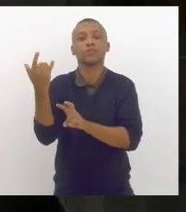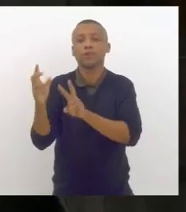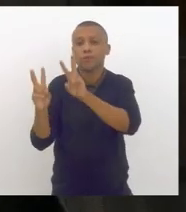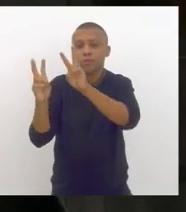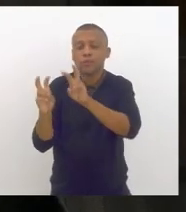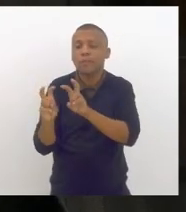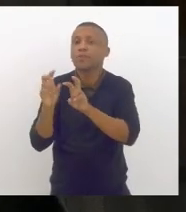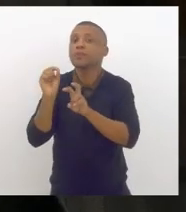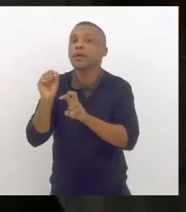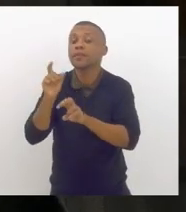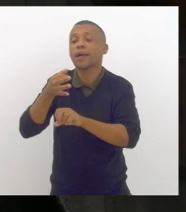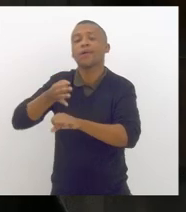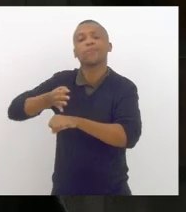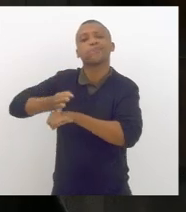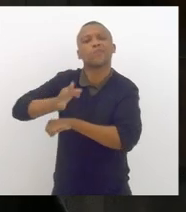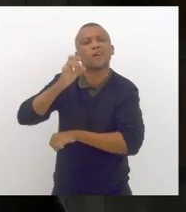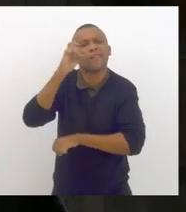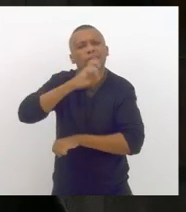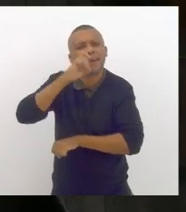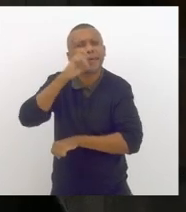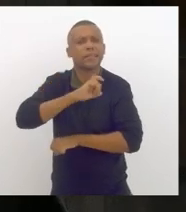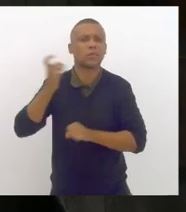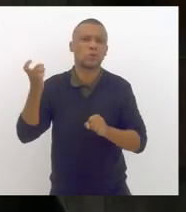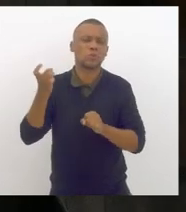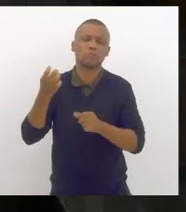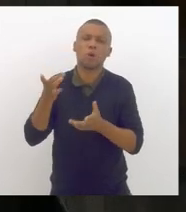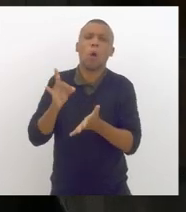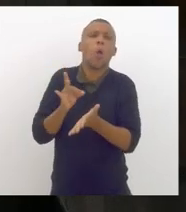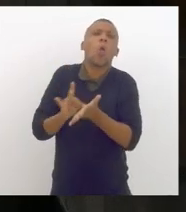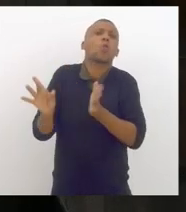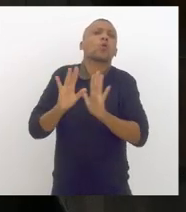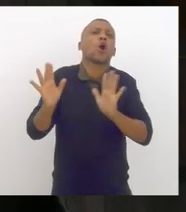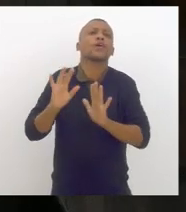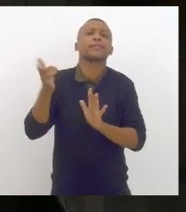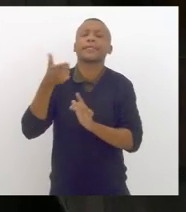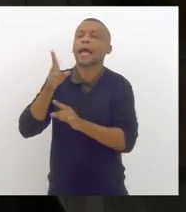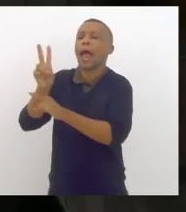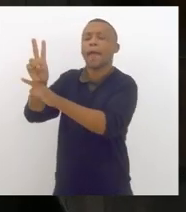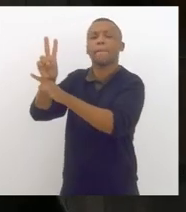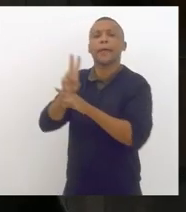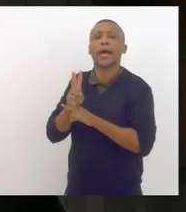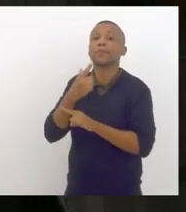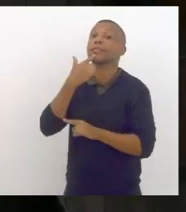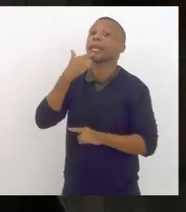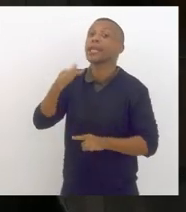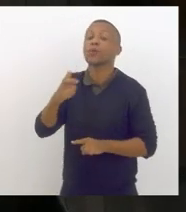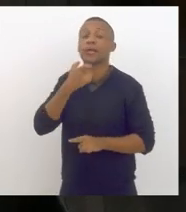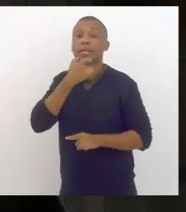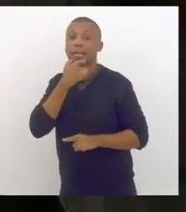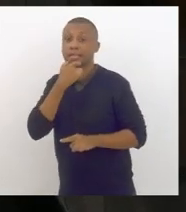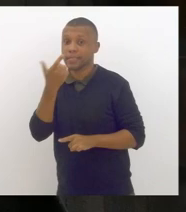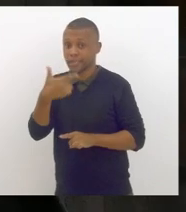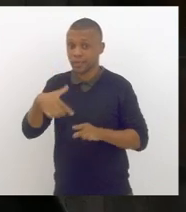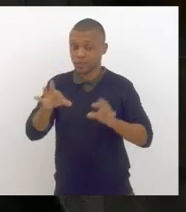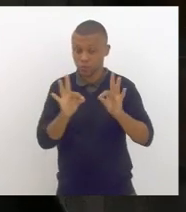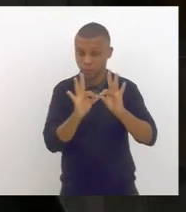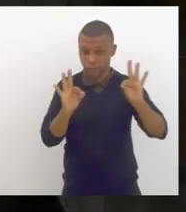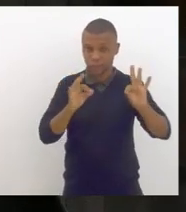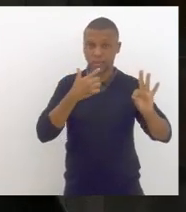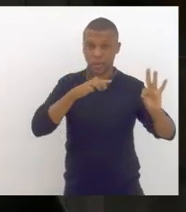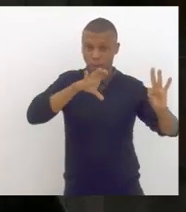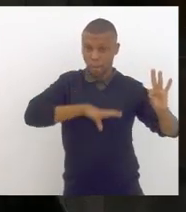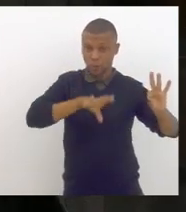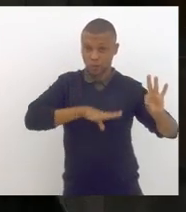fake News como eu também não gosto desses anglicismos sobretudo quando a língua portuguesa tem uma expressão que pode